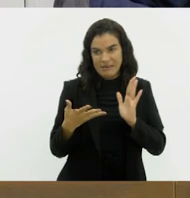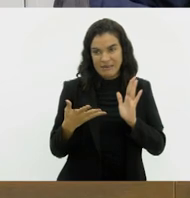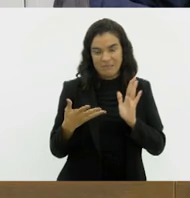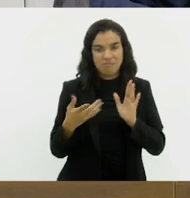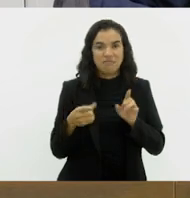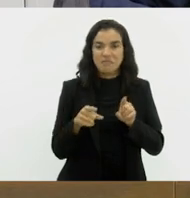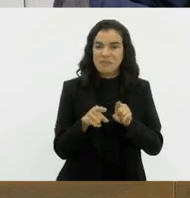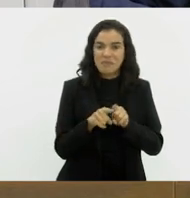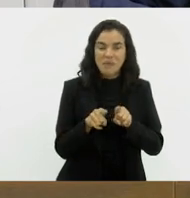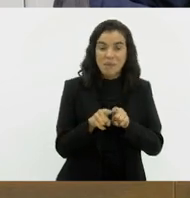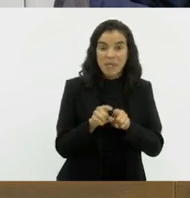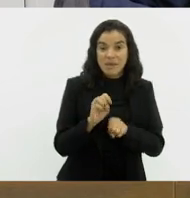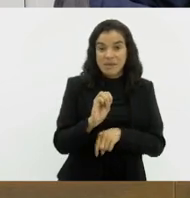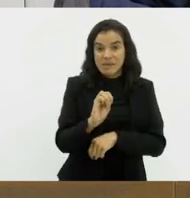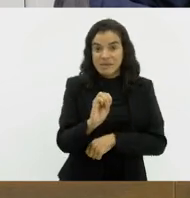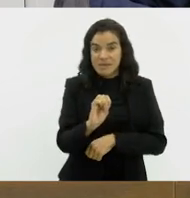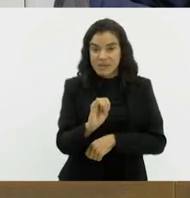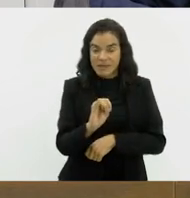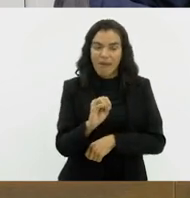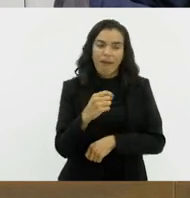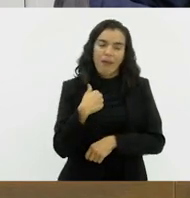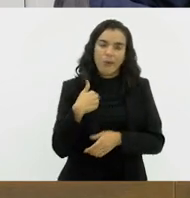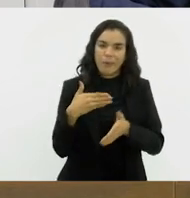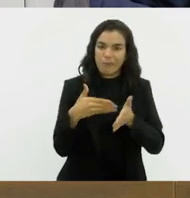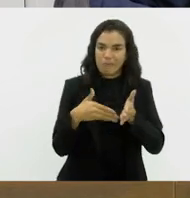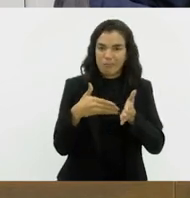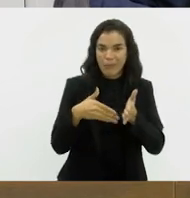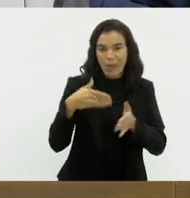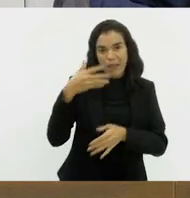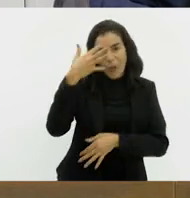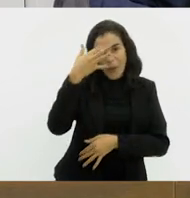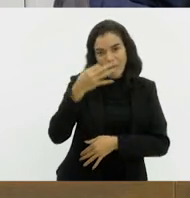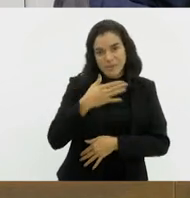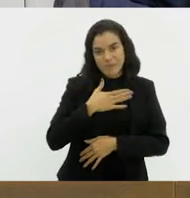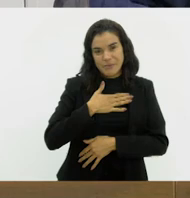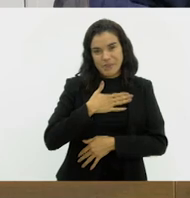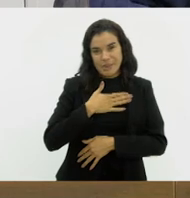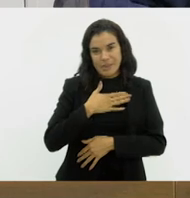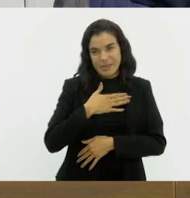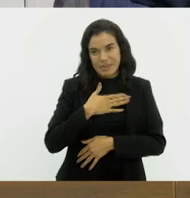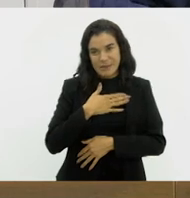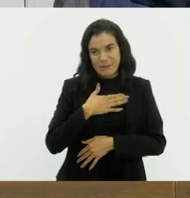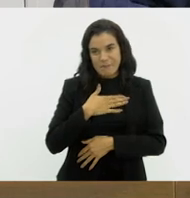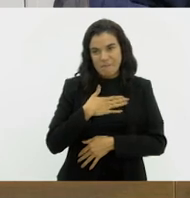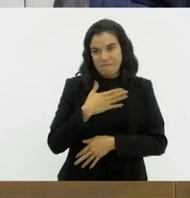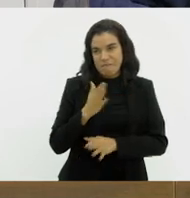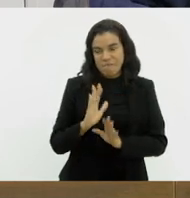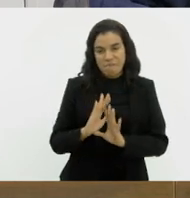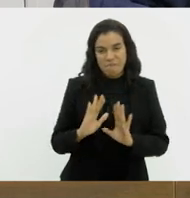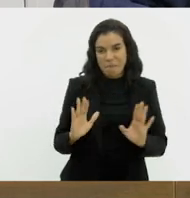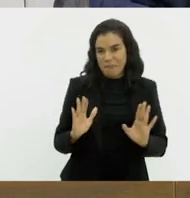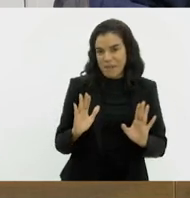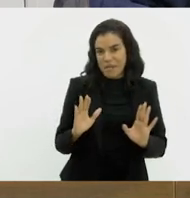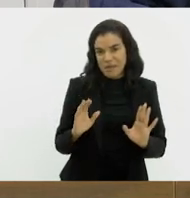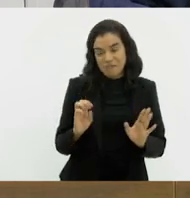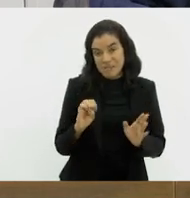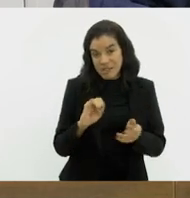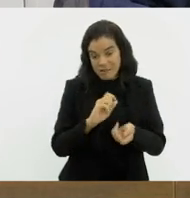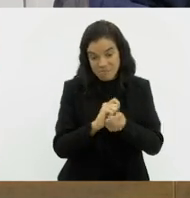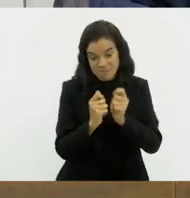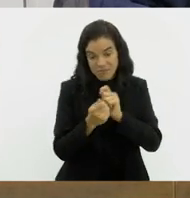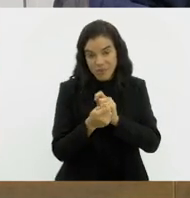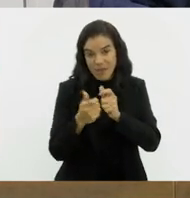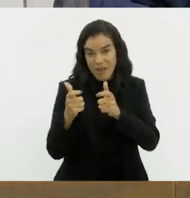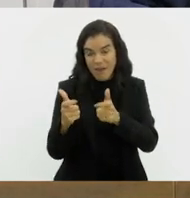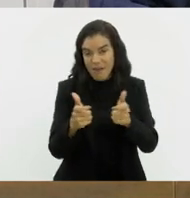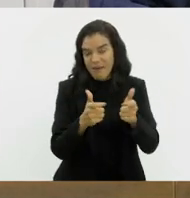inequívoco nesse sentido. Se for, é uma dificuldade de compreensão minha. Feitos esses esclarecimentos, eu acho ótimo. Eu acho